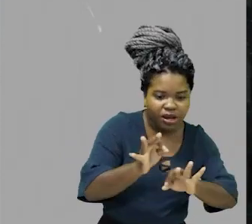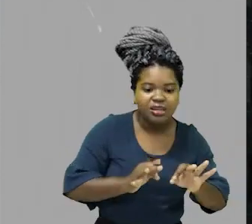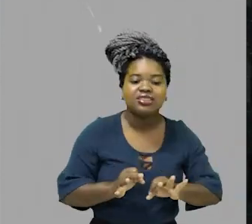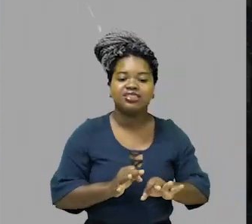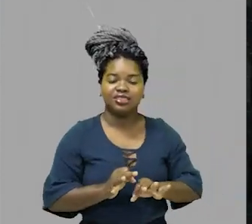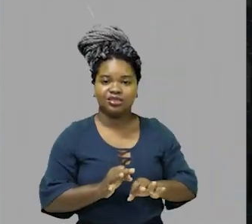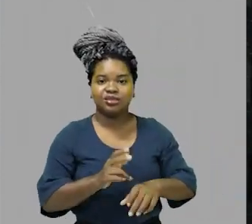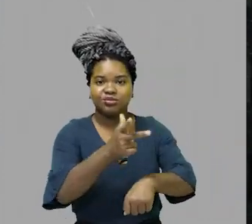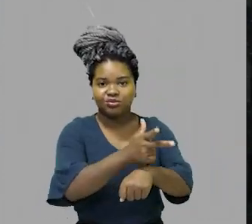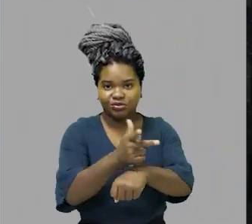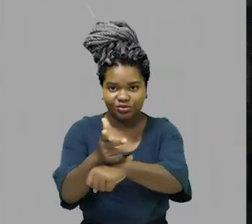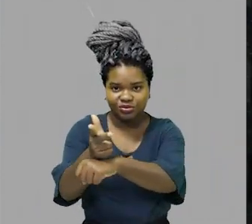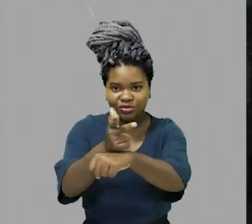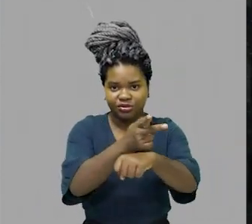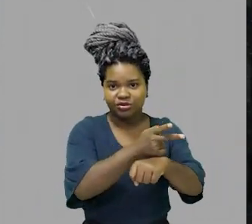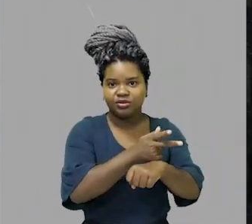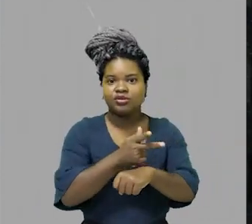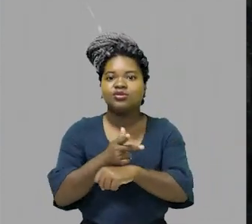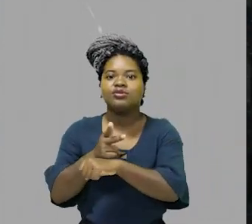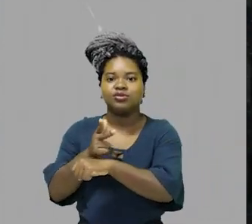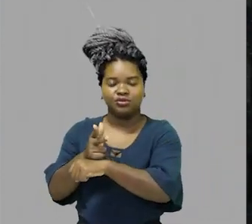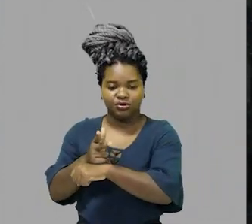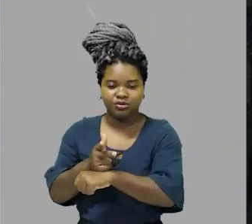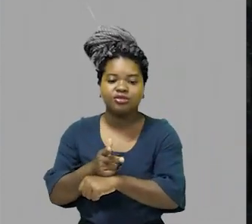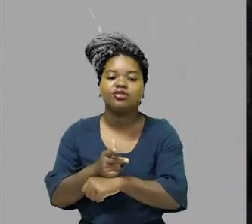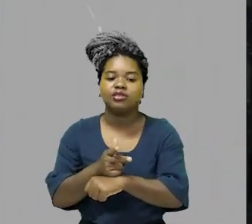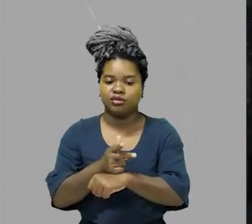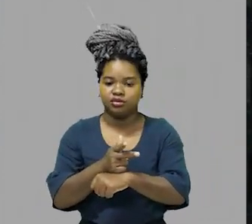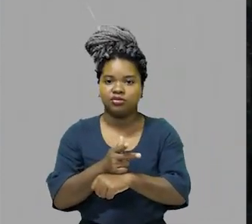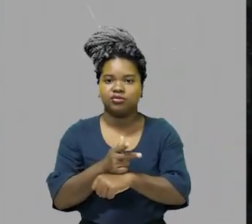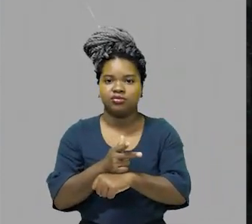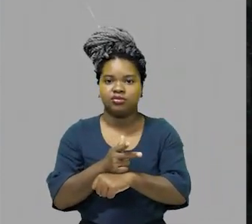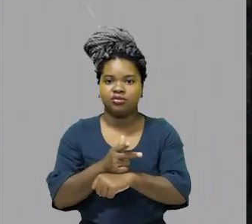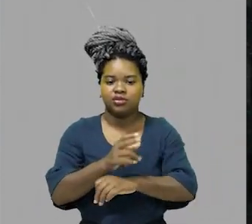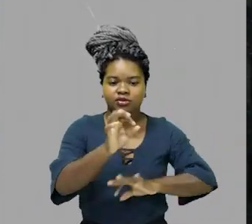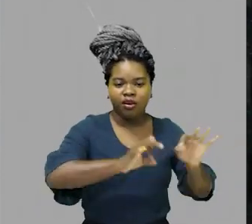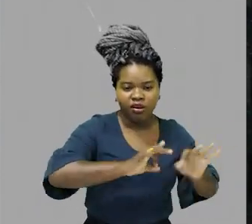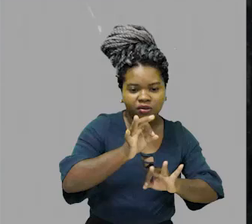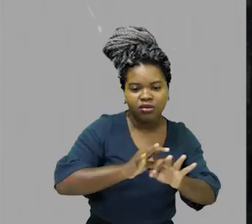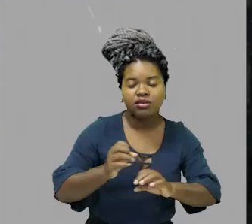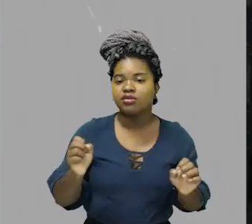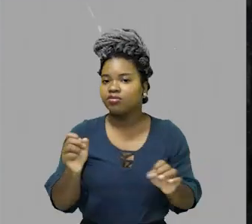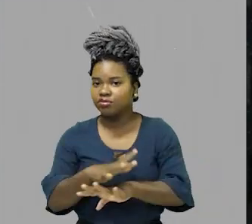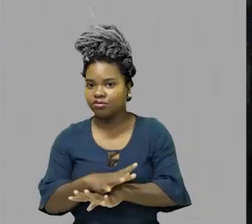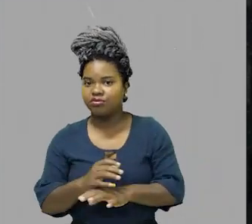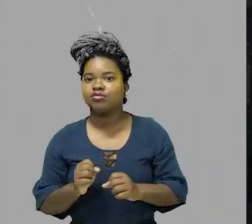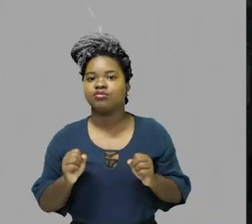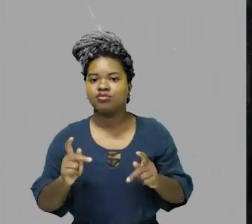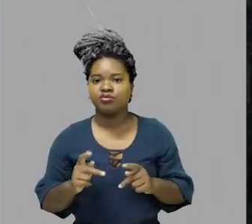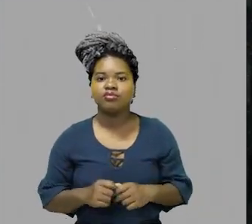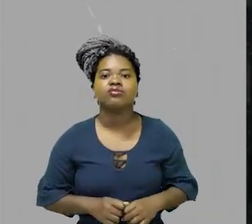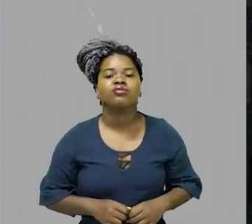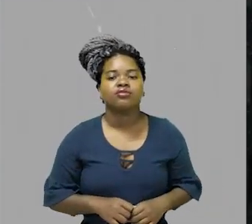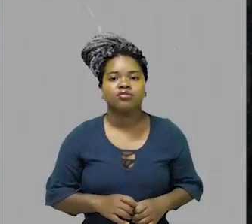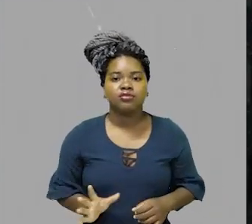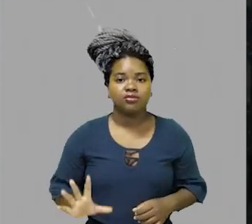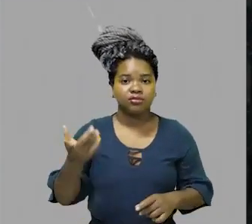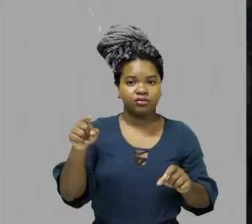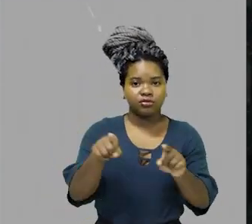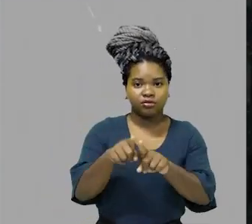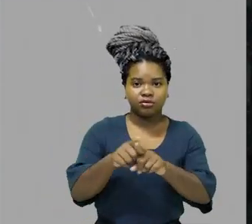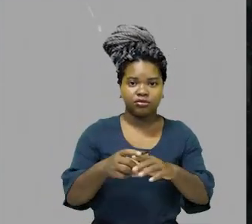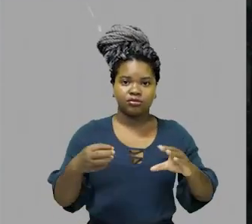ficaram legais. E aí ele vai unir os pontos da gravação que ficaram legais. A mesma coisa acontece, por exemplo, com a